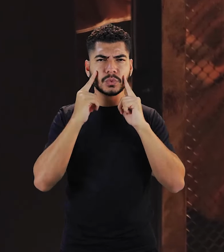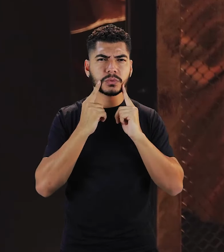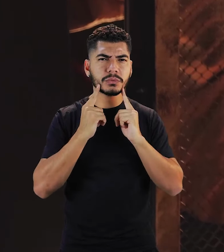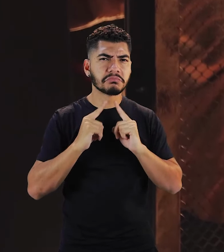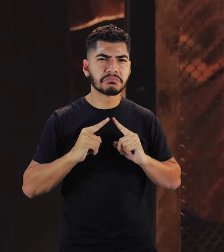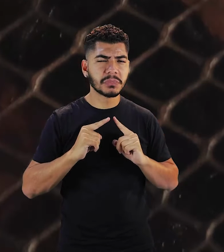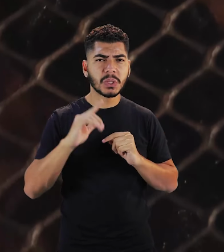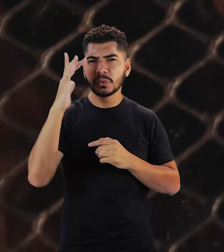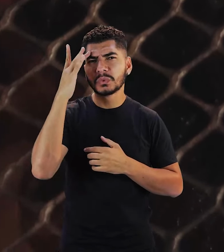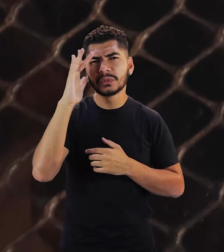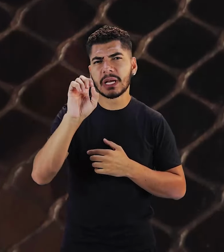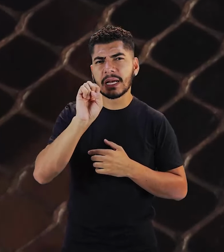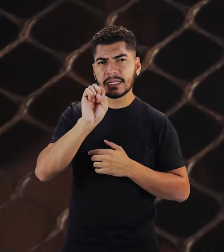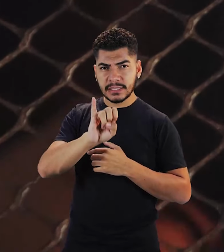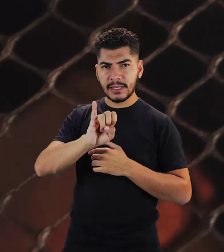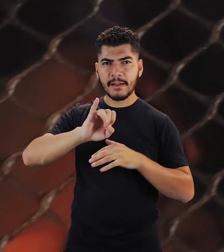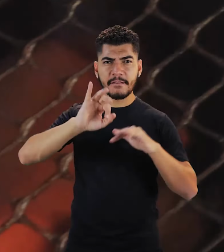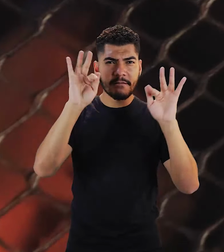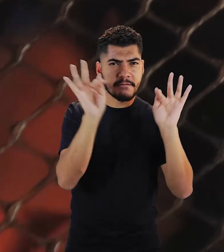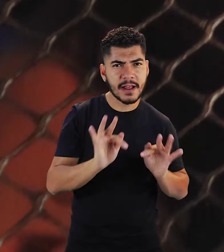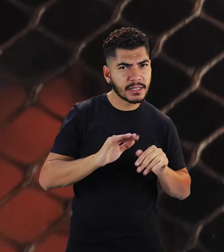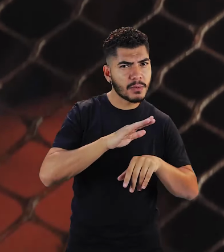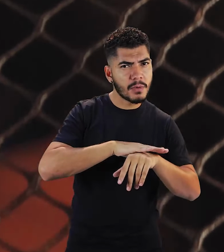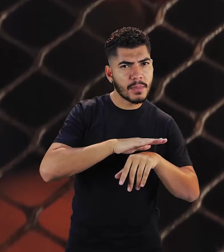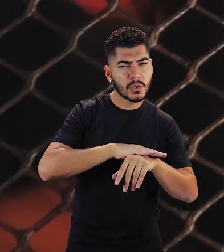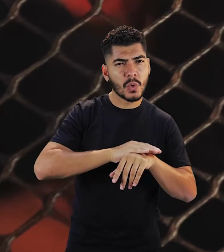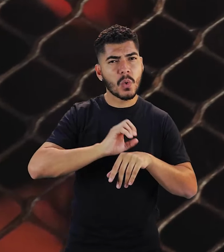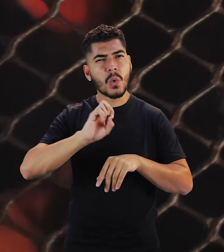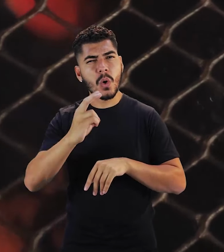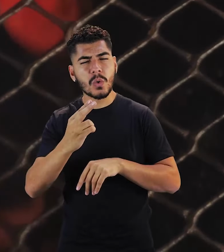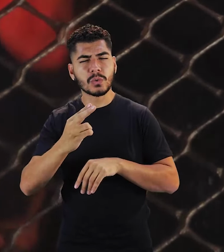saber se elas vinham da felicidade presente ou de uma dor muito